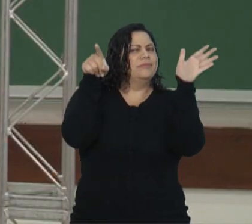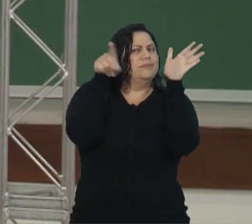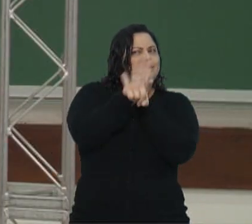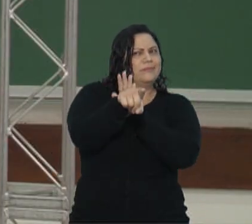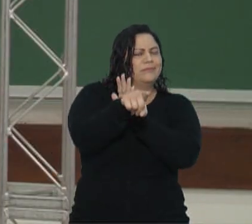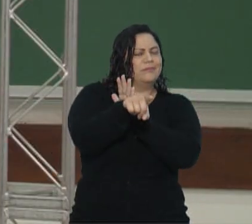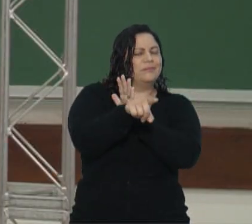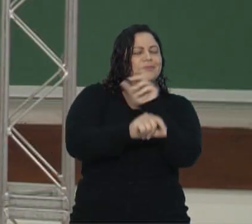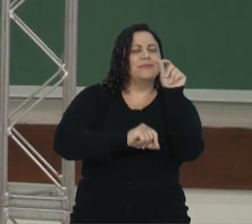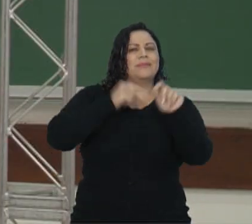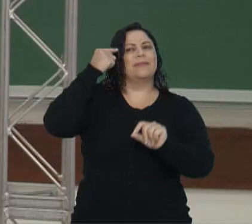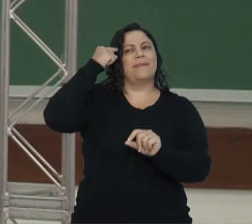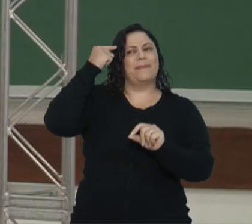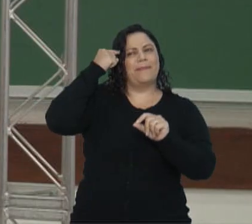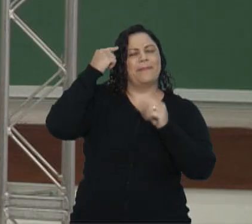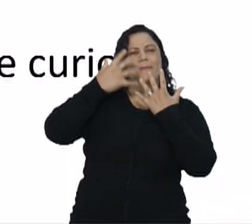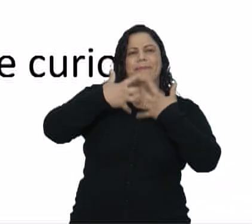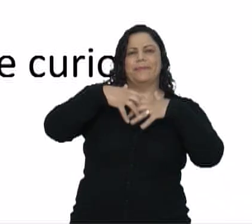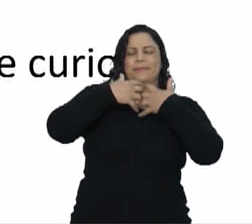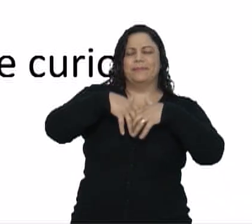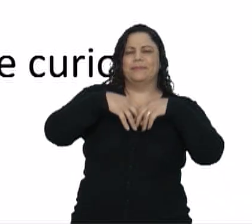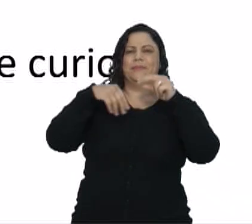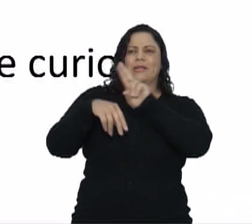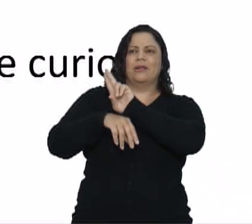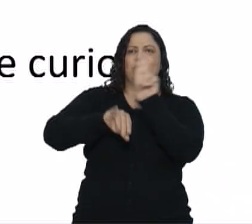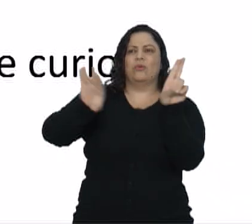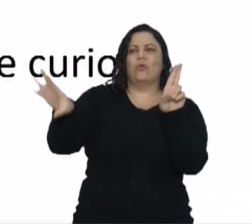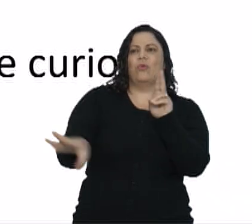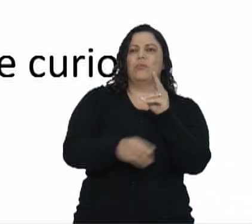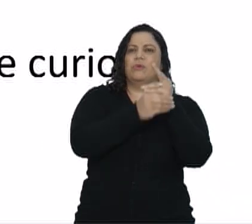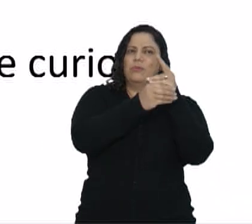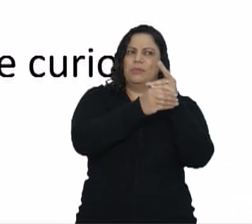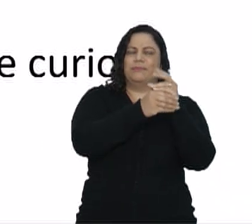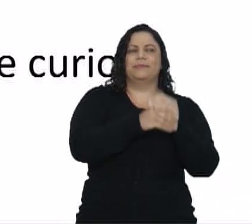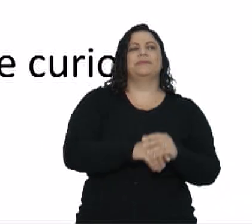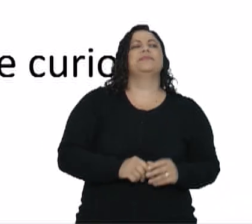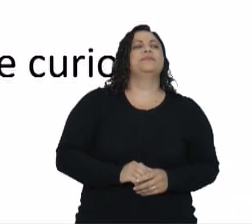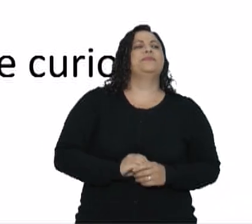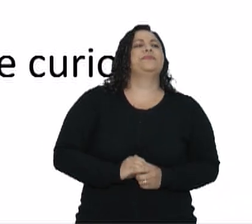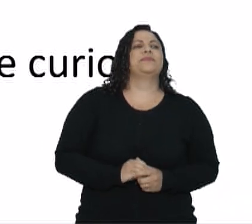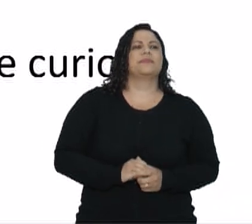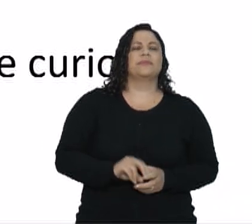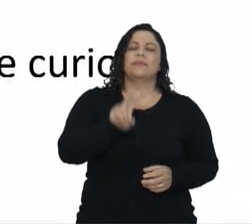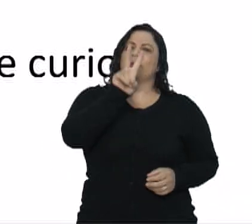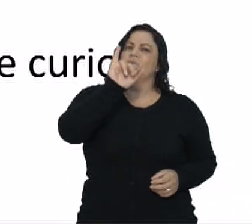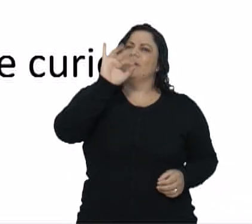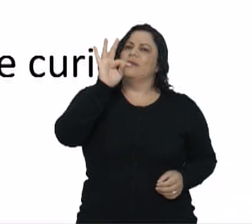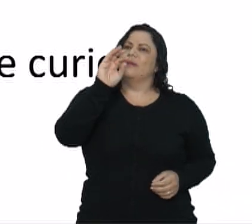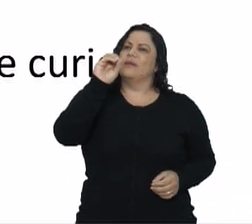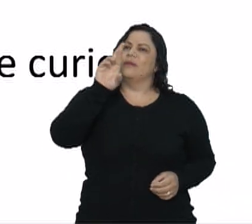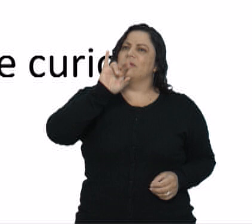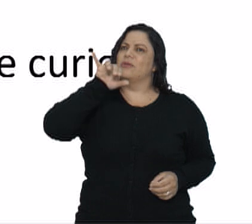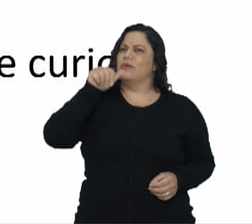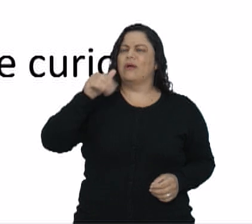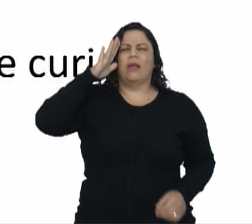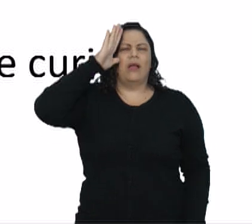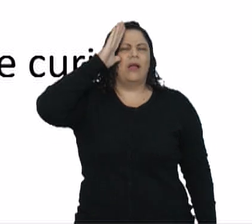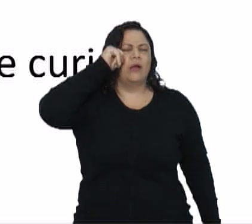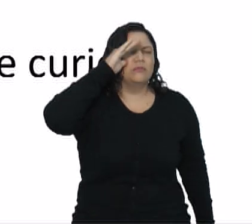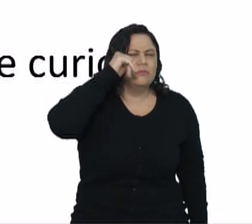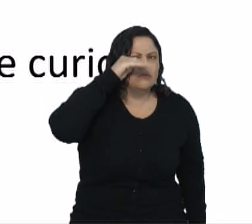regência, continuar um pouquinho? Vamos lá. Em Vitória é curiosa por natureza.